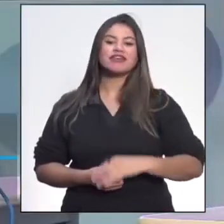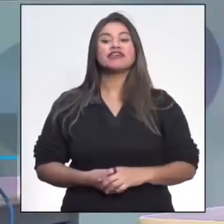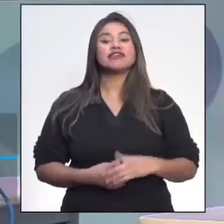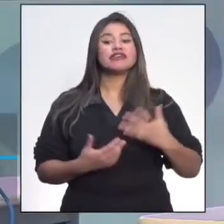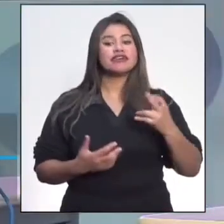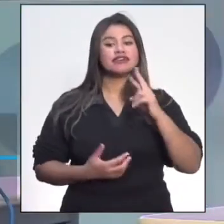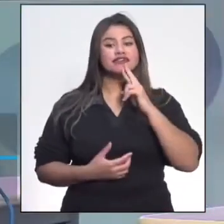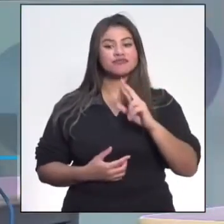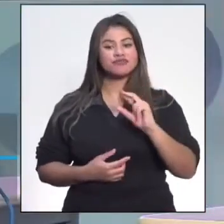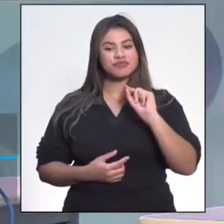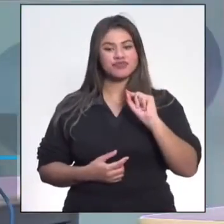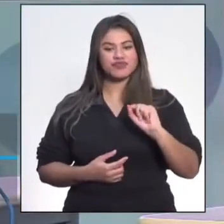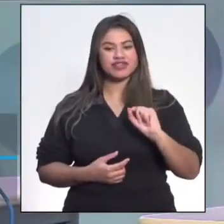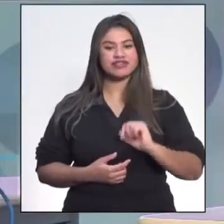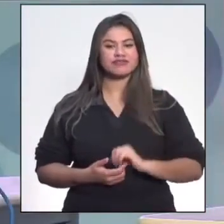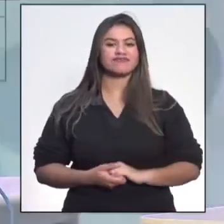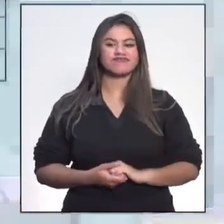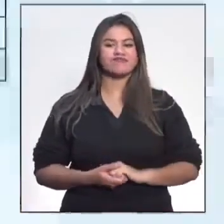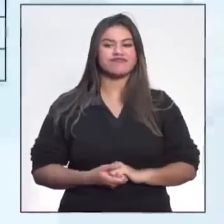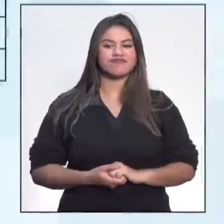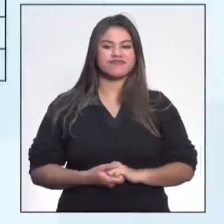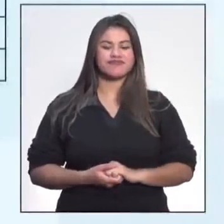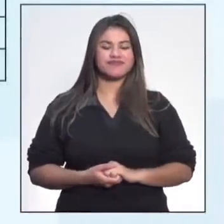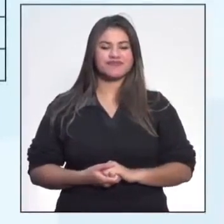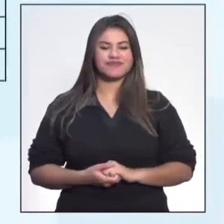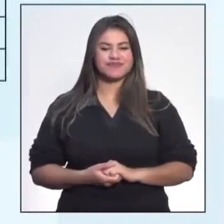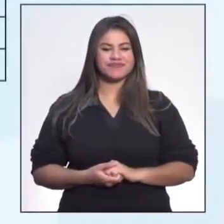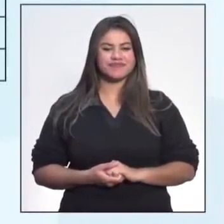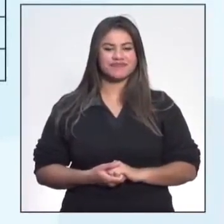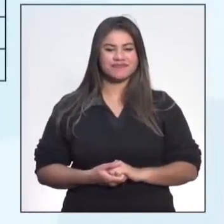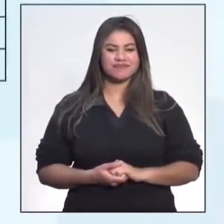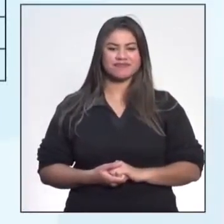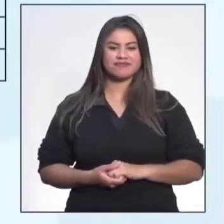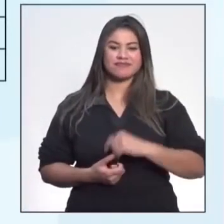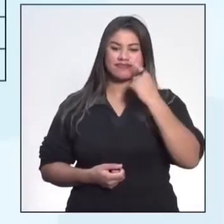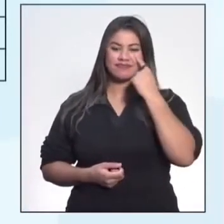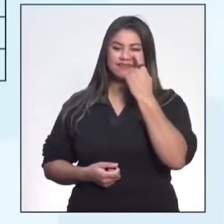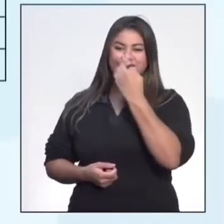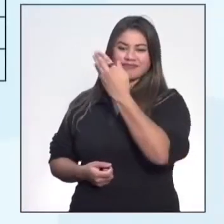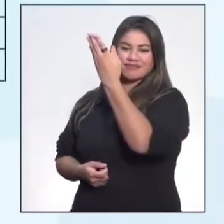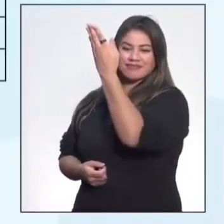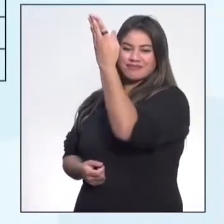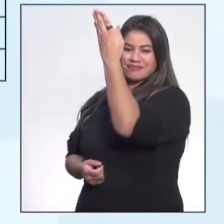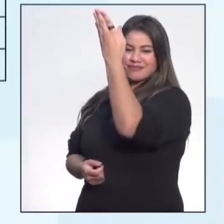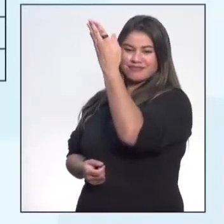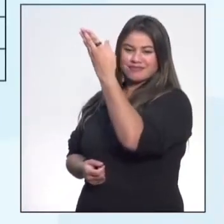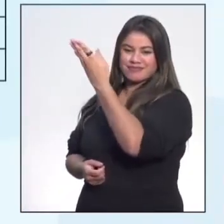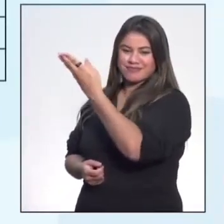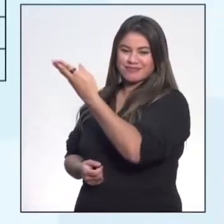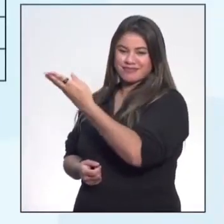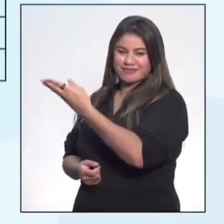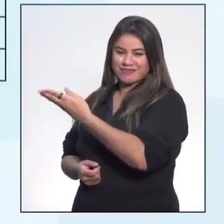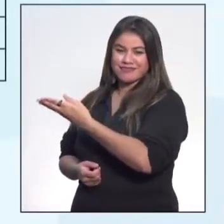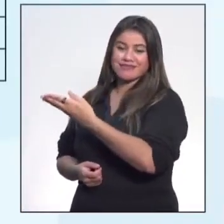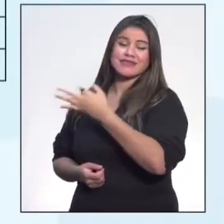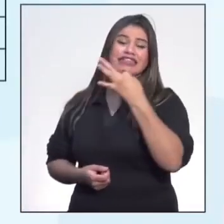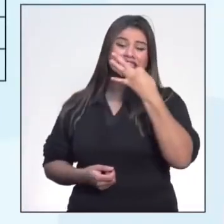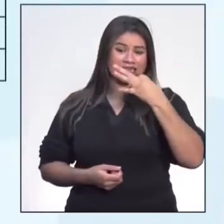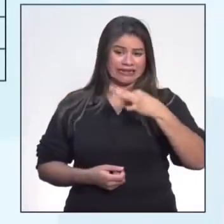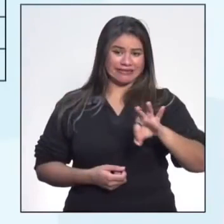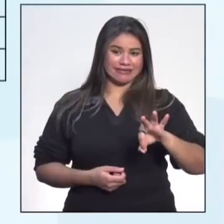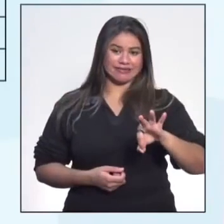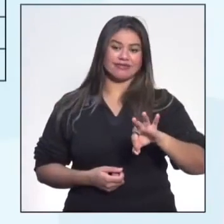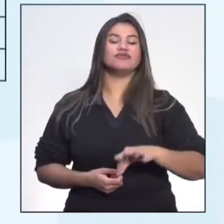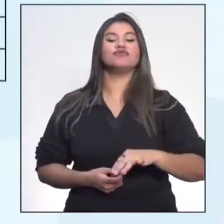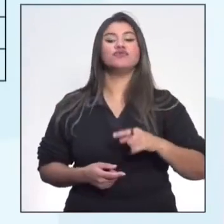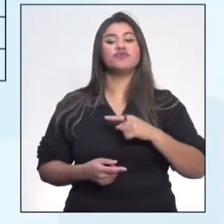lá. Então, por favor, o slide da resposta. Isso. Então, aqui todo mundo respondeu na origem, isso mesmo. O que eu quero que vocês percebam